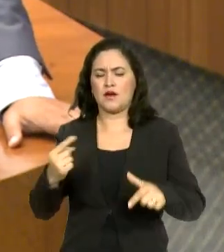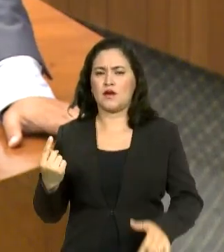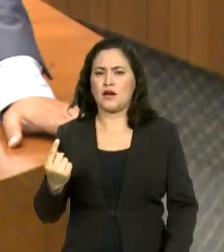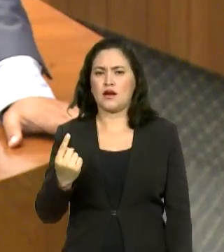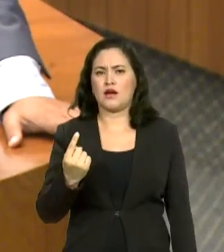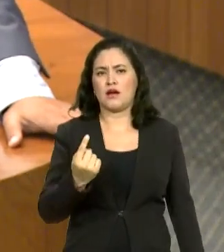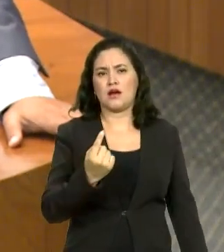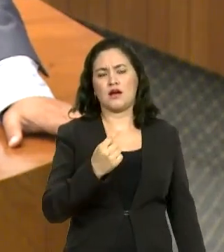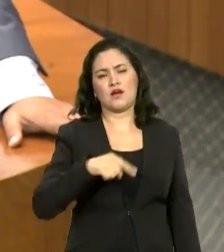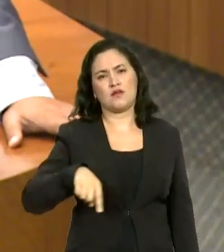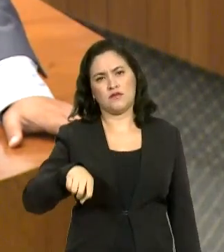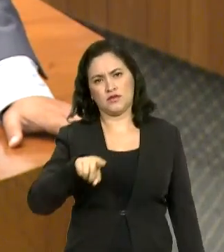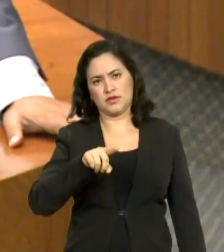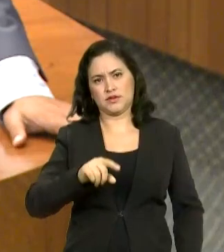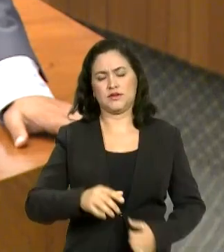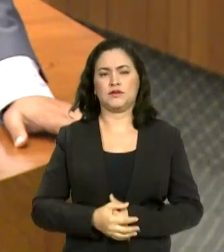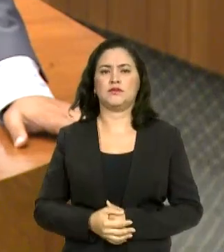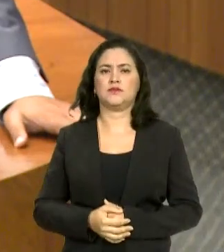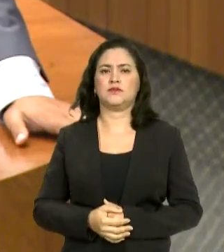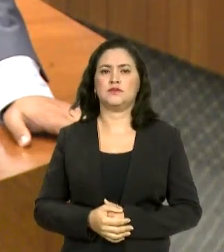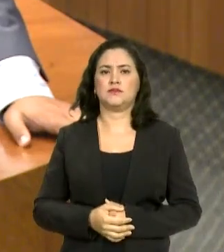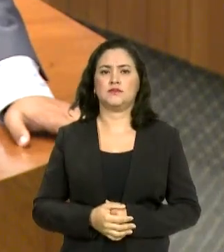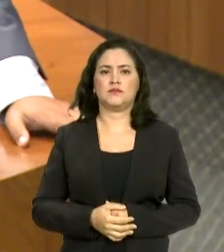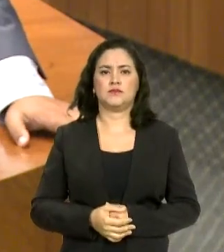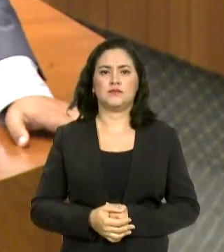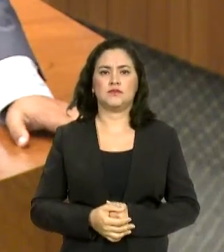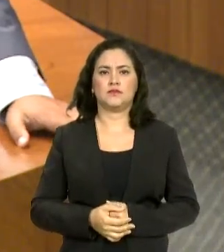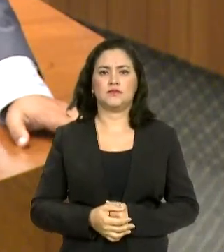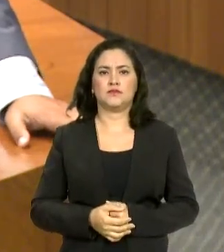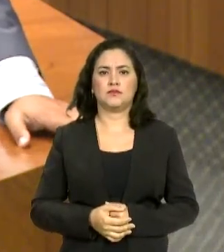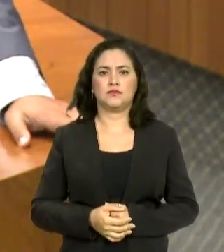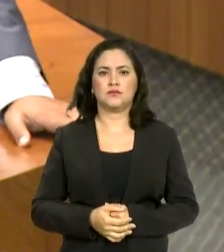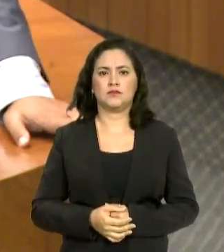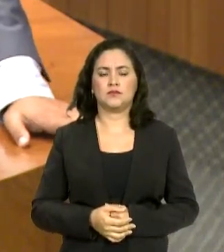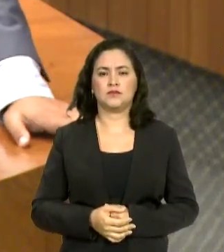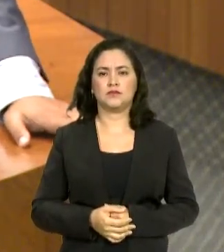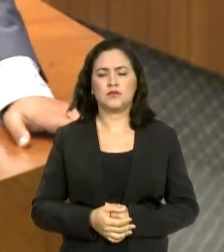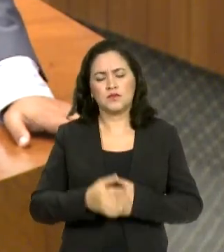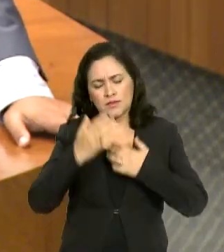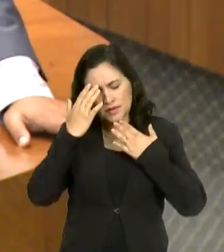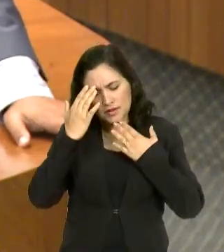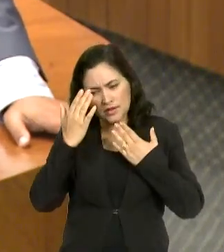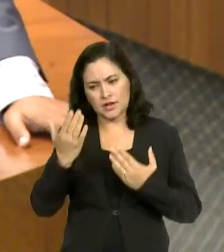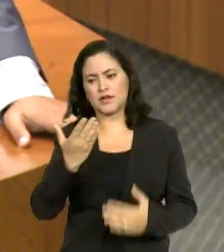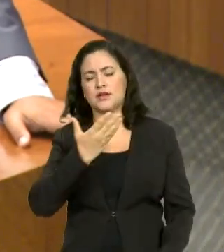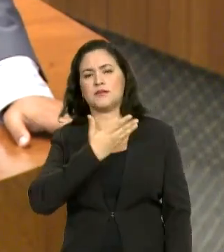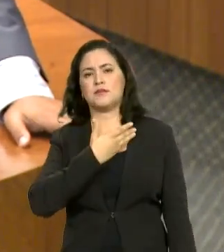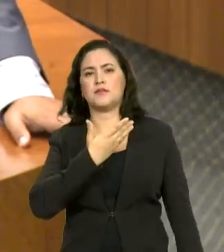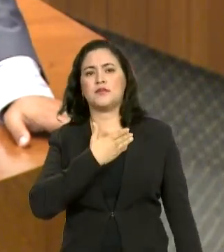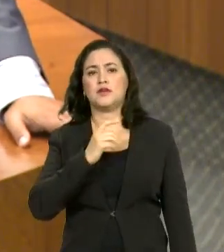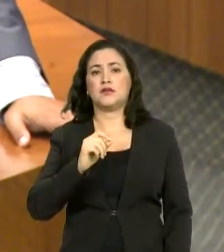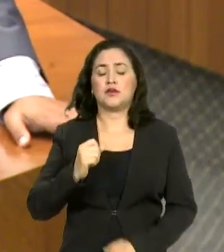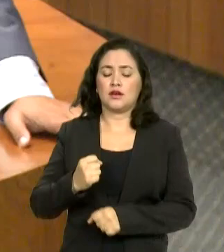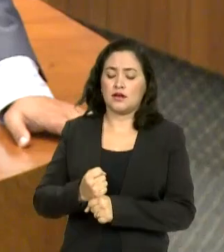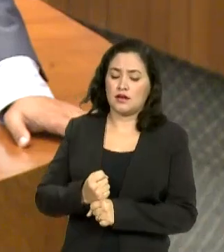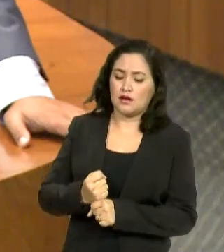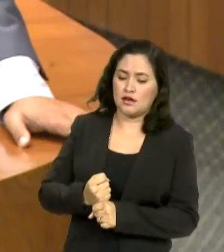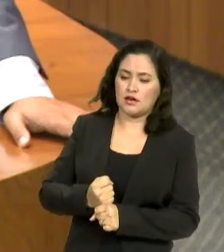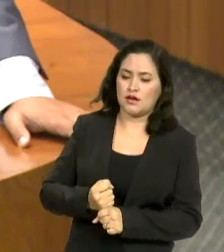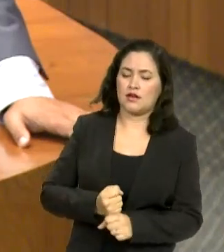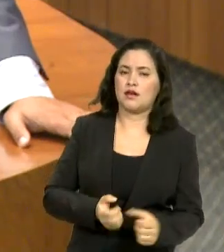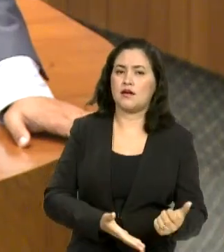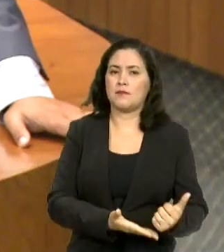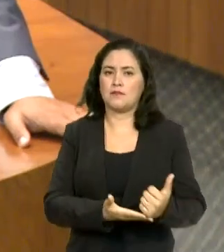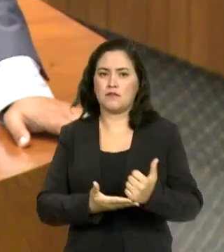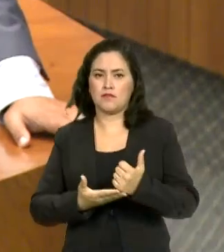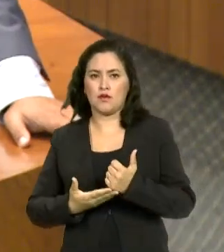vocês. Eu agradeço a amigos nesses anos que nos apoiaram no